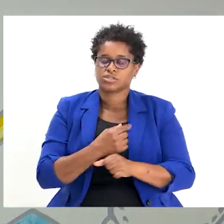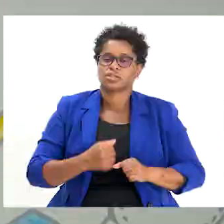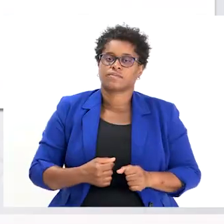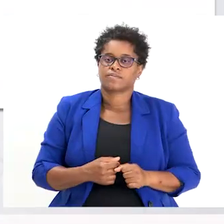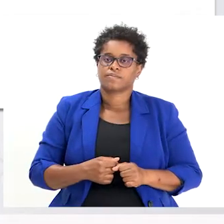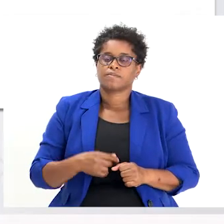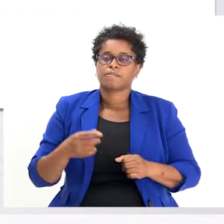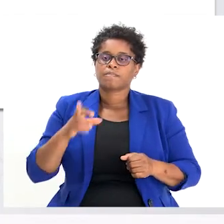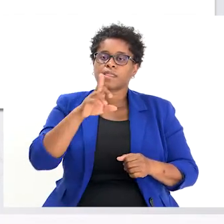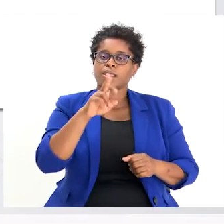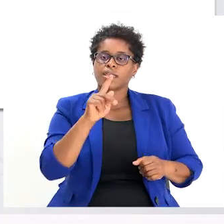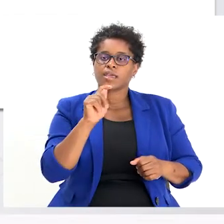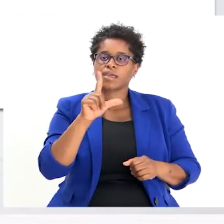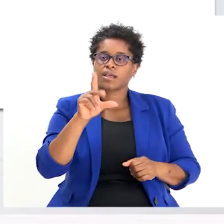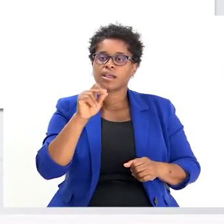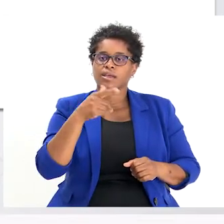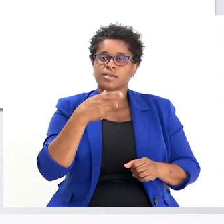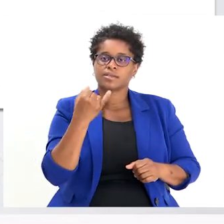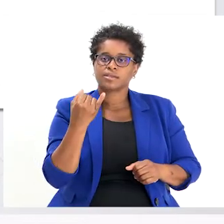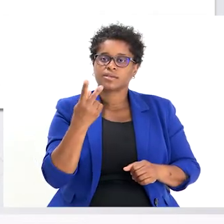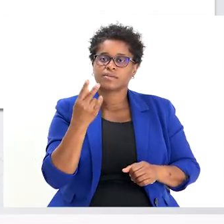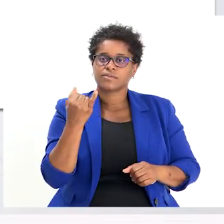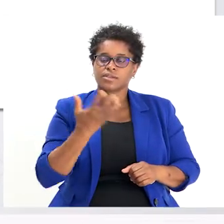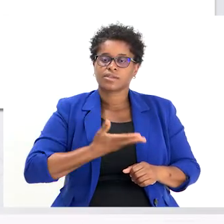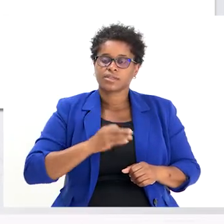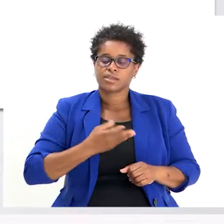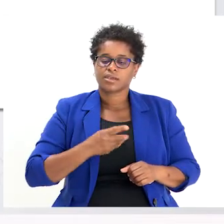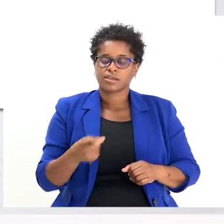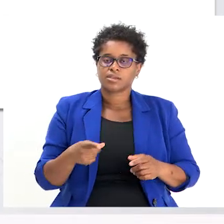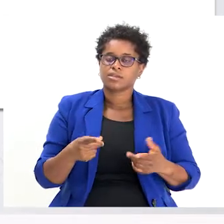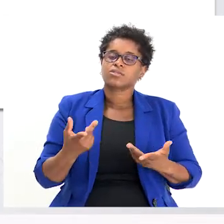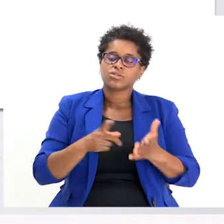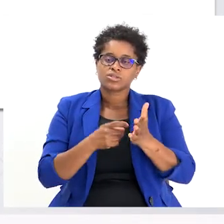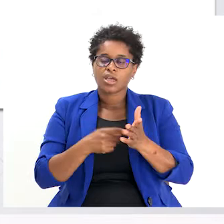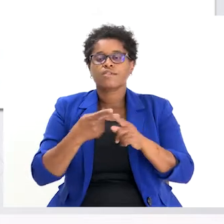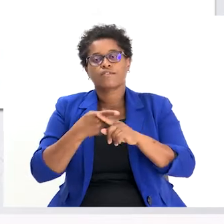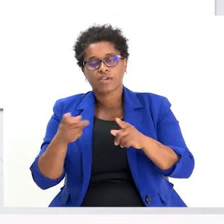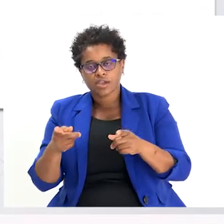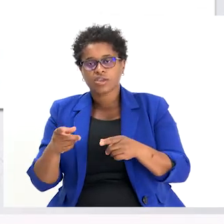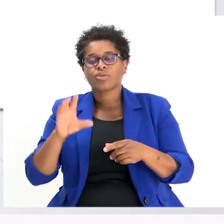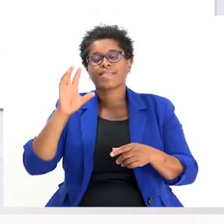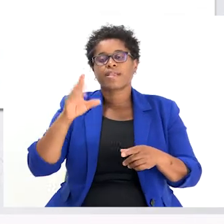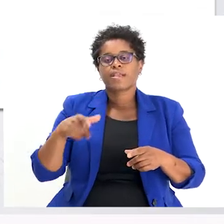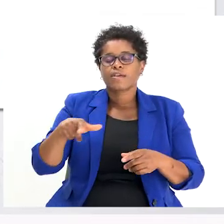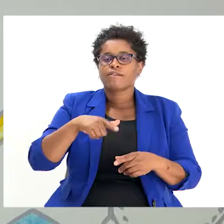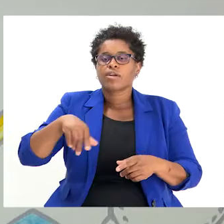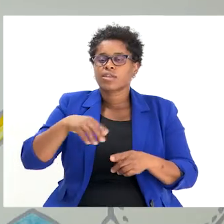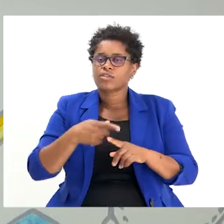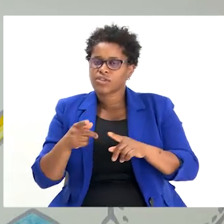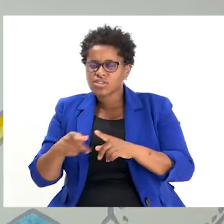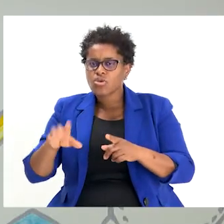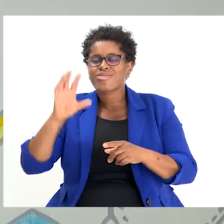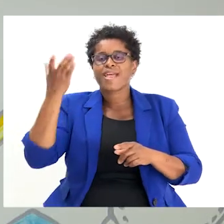a relatividade, que significa que as necessidades variam no tempo e no espaço. O